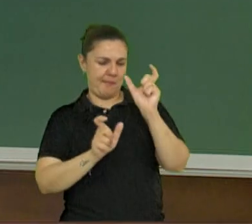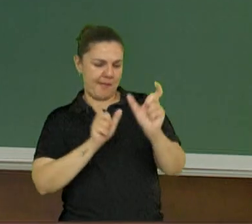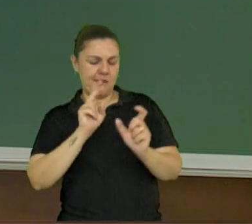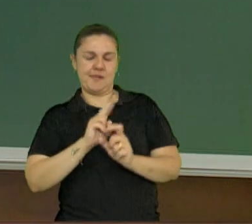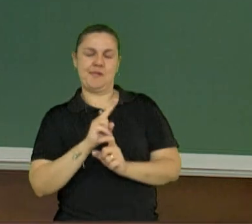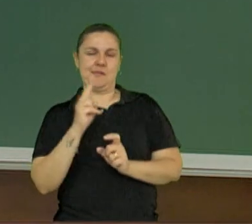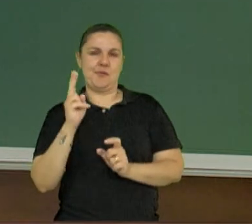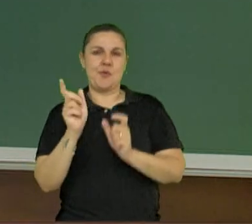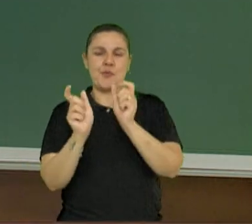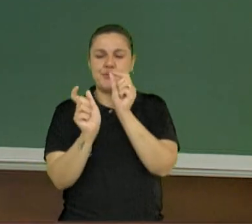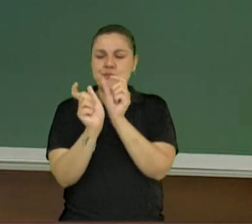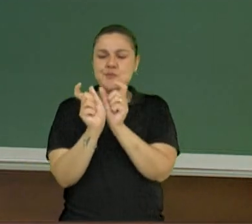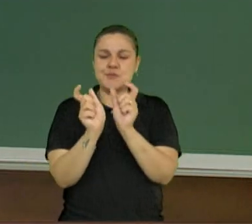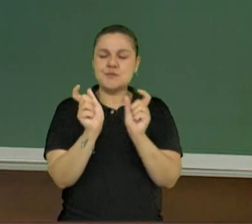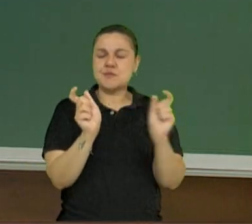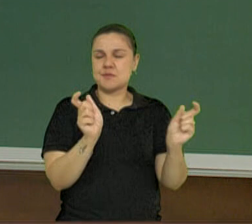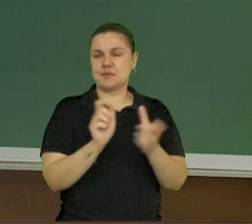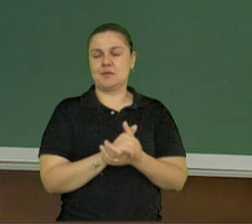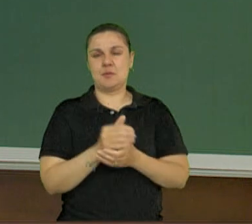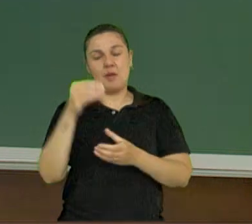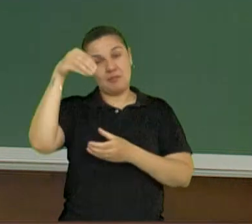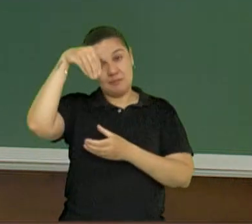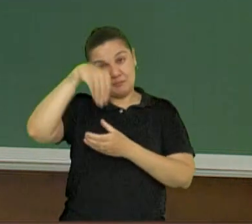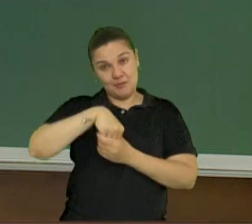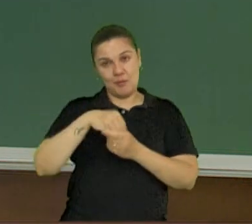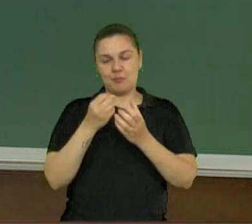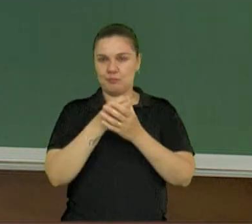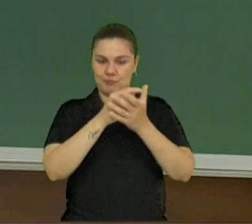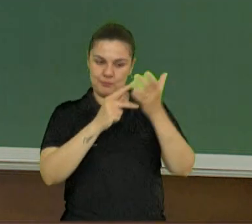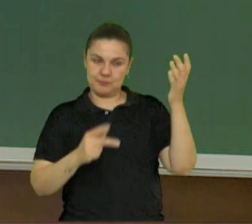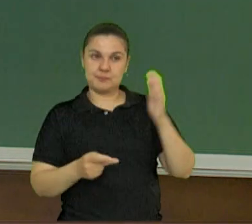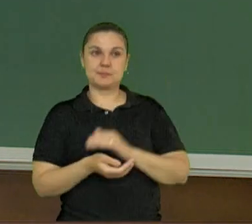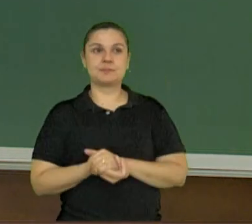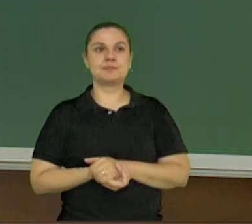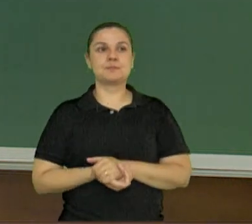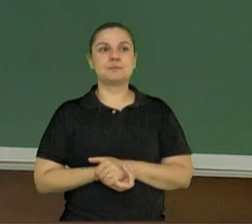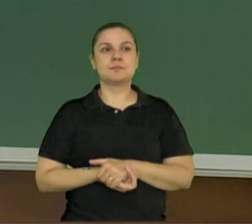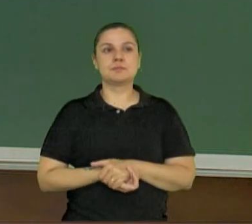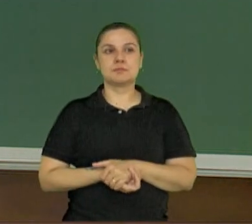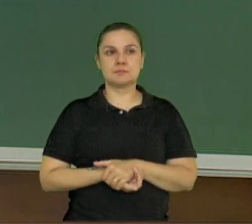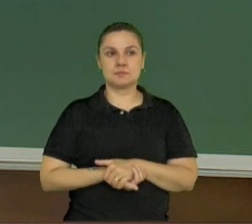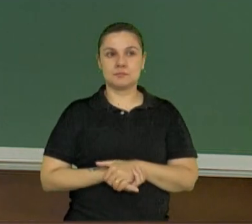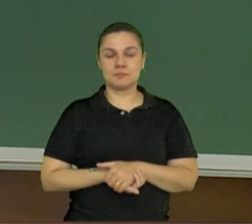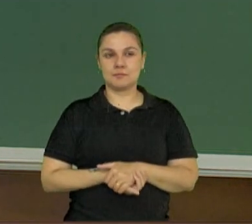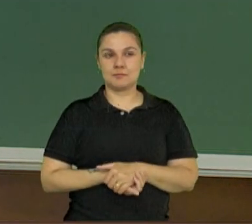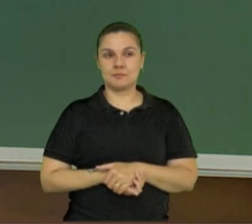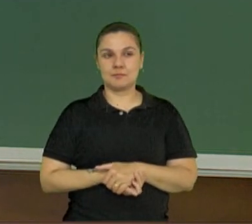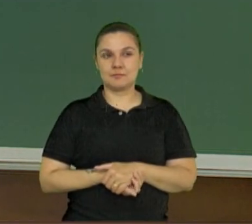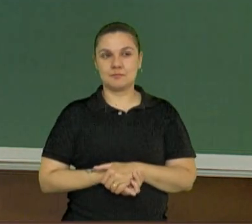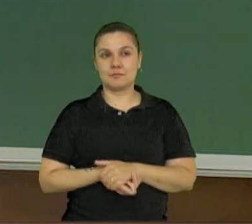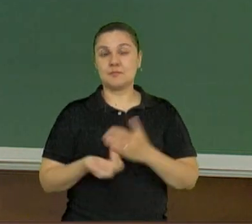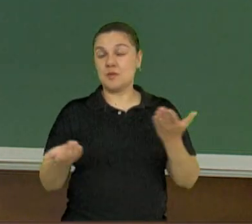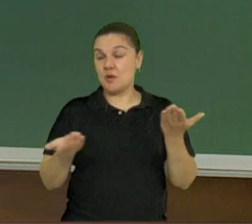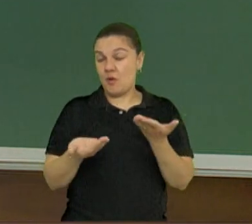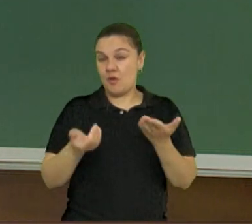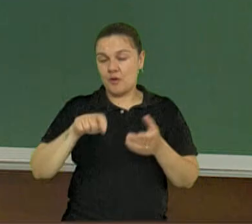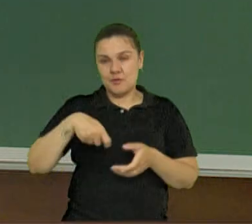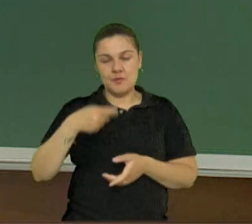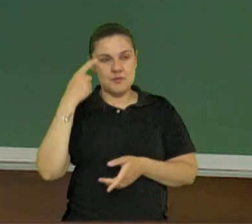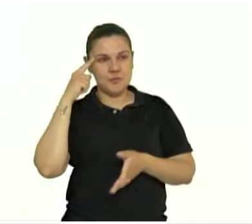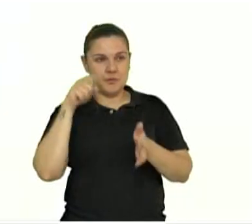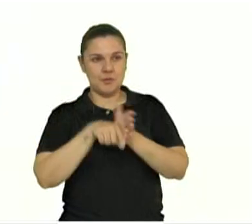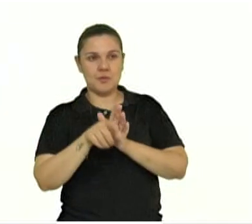ou mesmo ali de sílabas, né, dentro do meu poema. O que nós pensamos